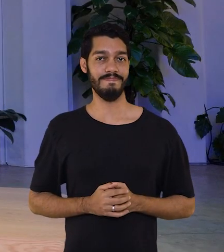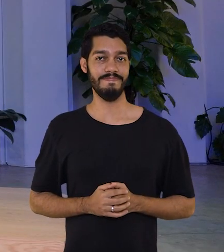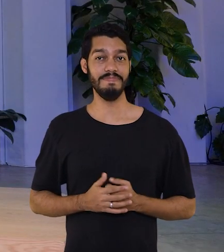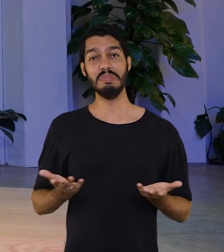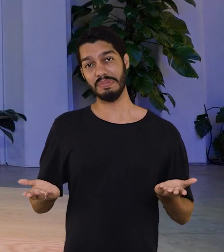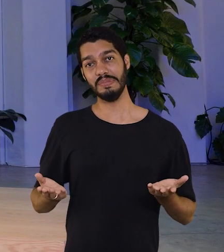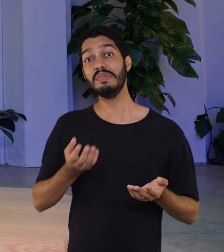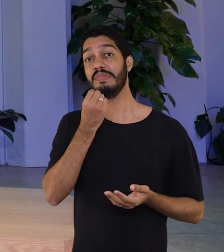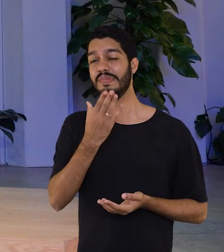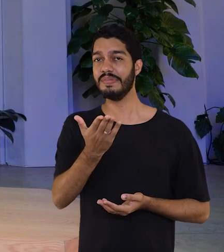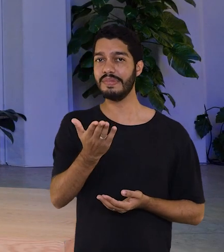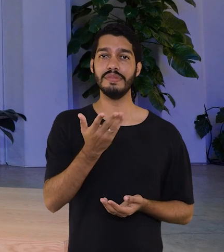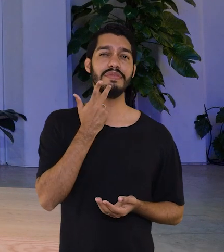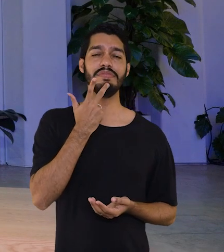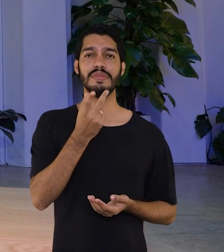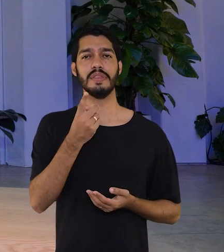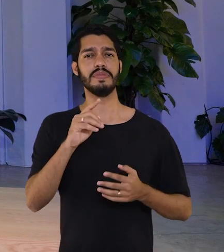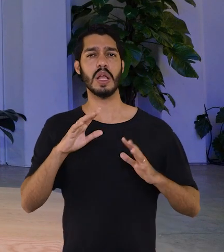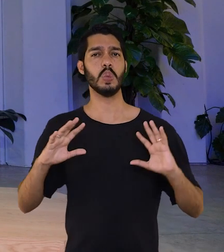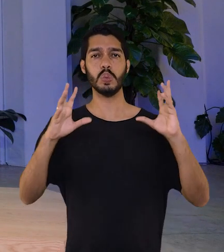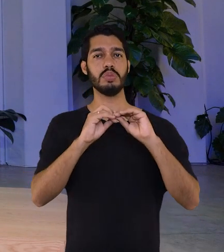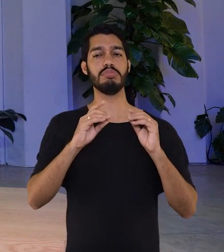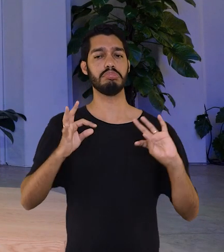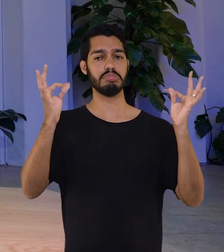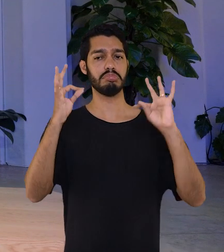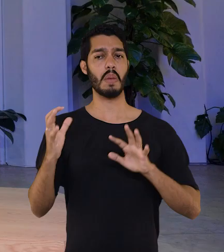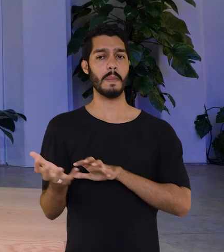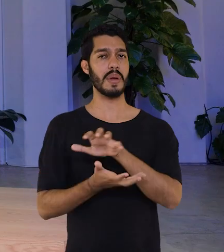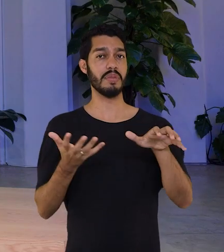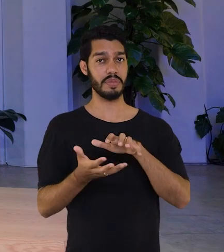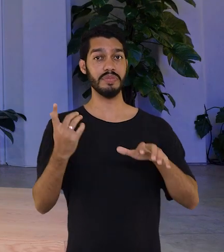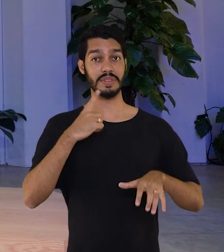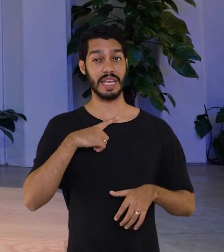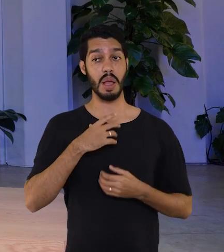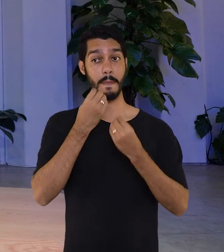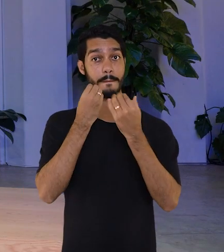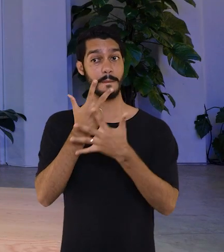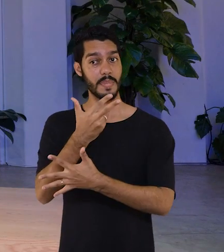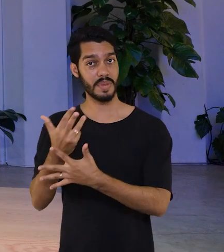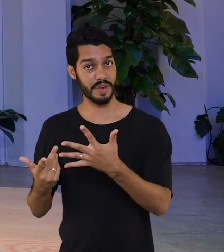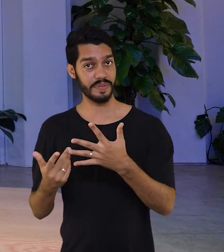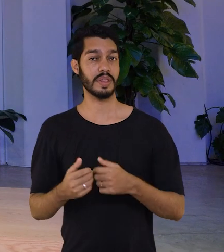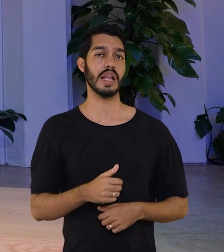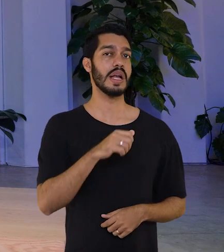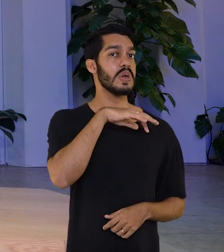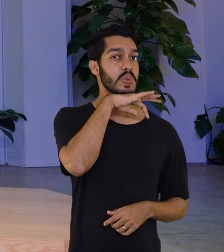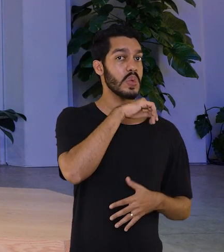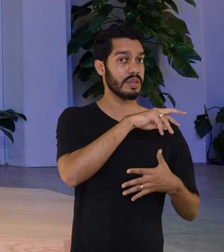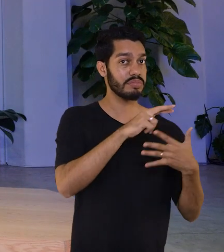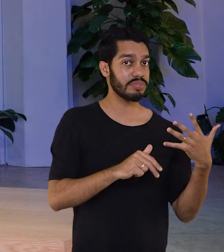Boa. Bom, Gustavo, opinião pessoal, né? Todas as evoluções tecnológicas tiveram coisas muito ruins e muito